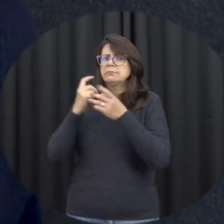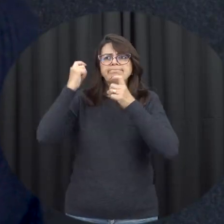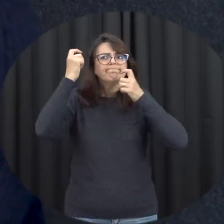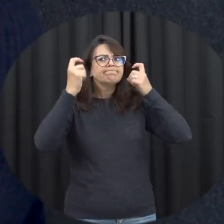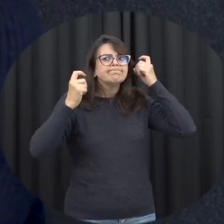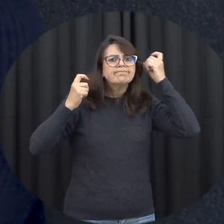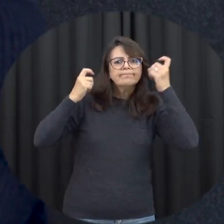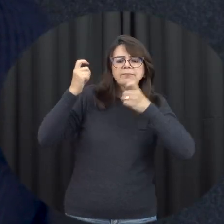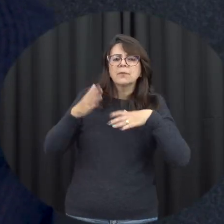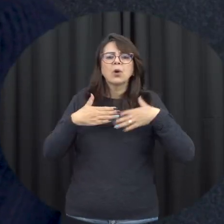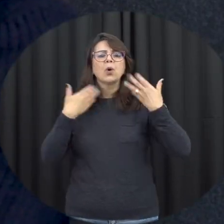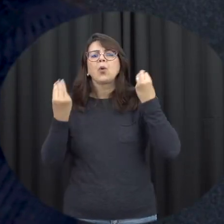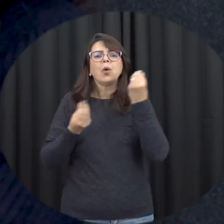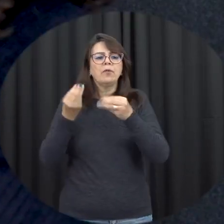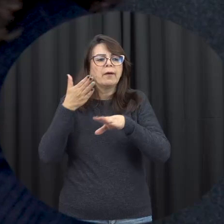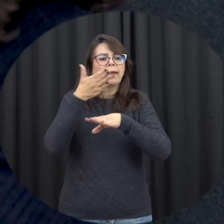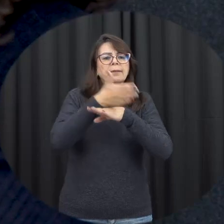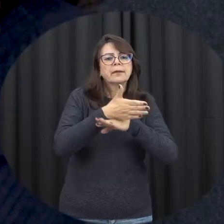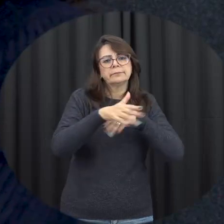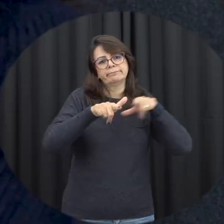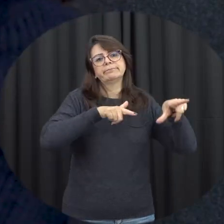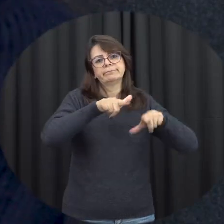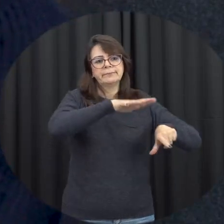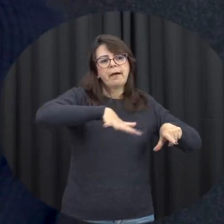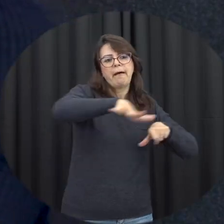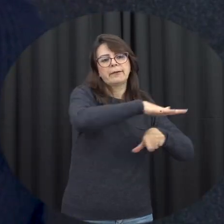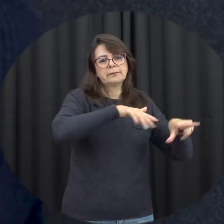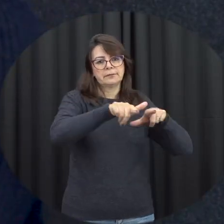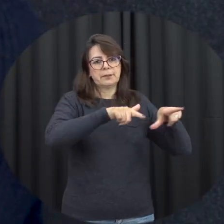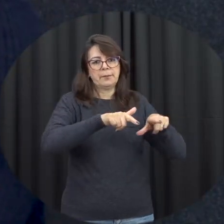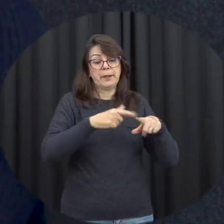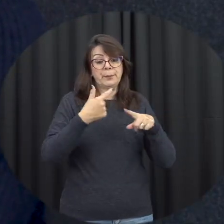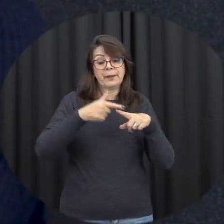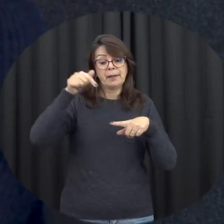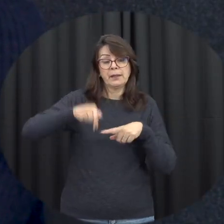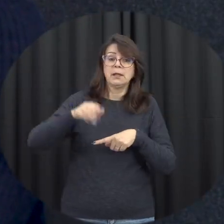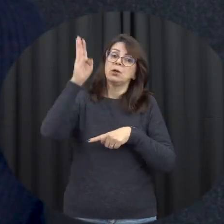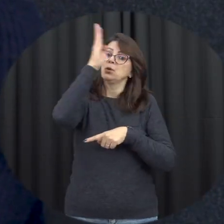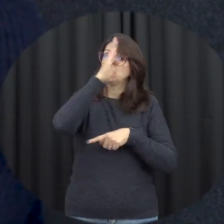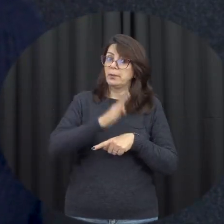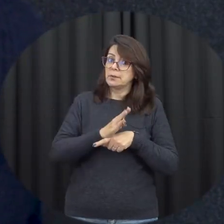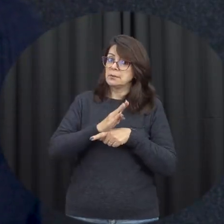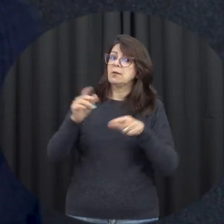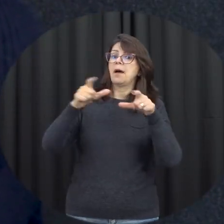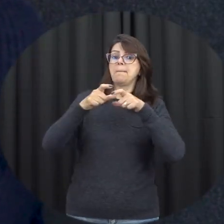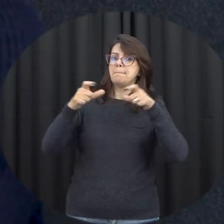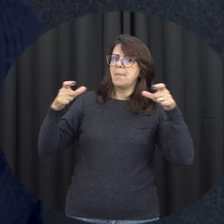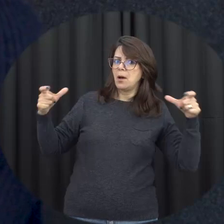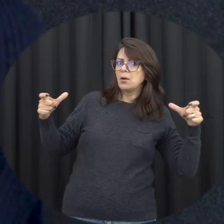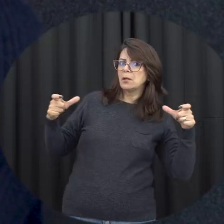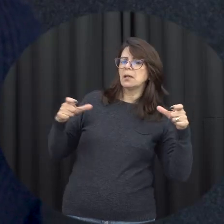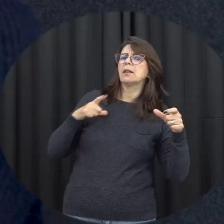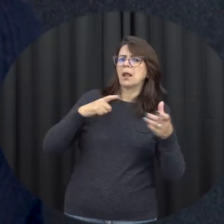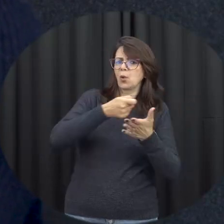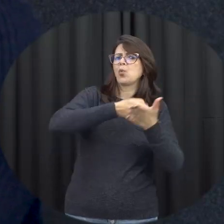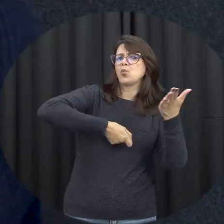os alunos sempre estão preocupados por qual vai ser a inserção laboral deles. Aí, no Brasil,